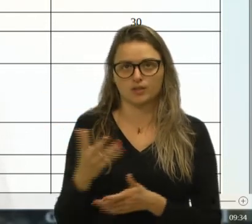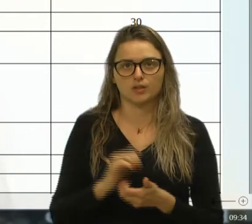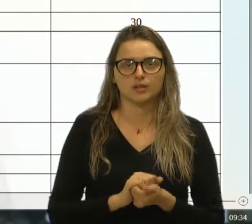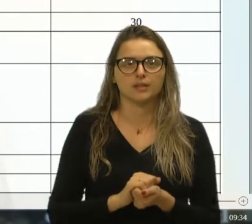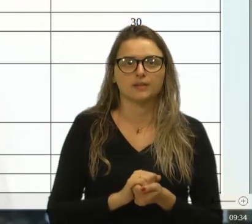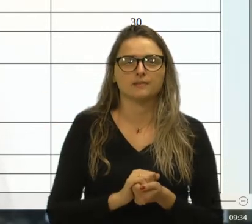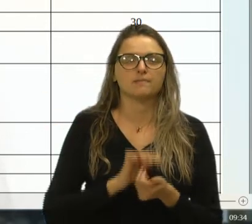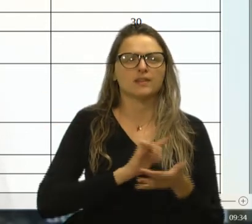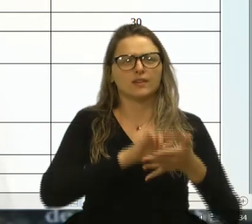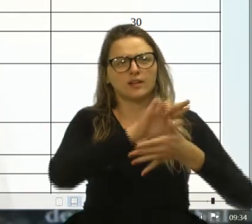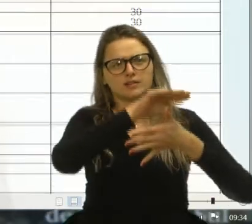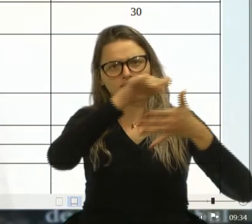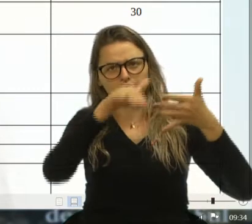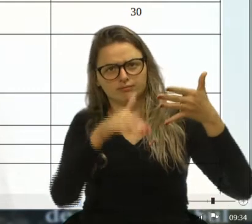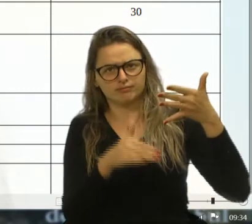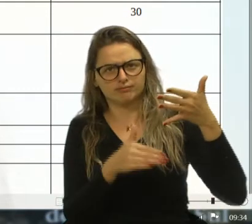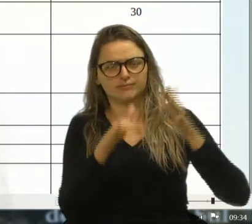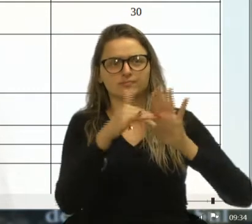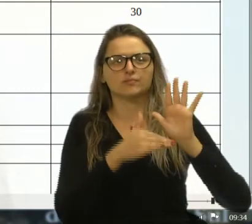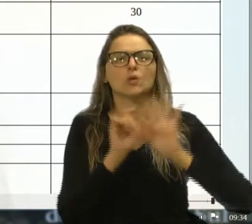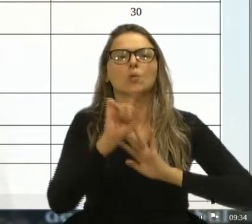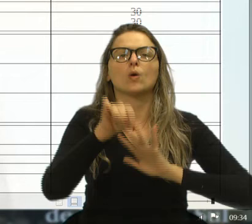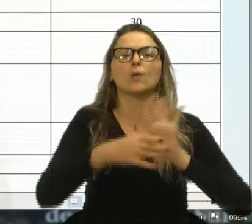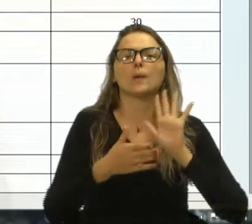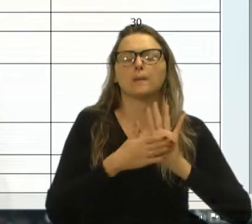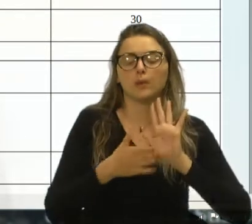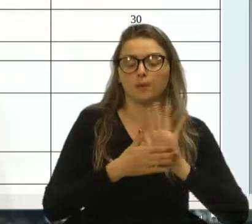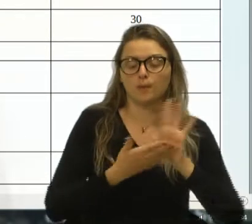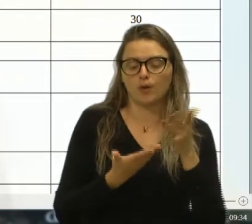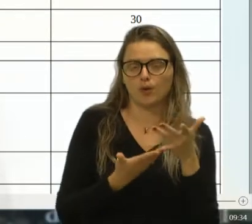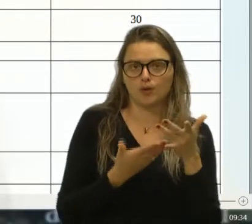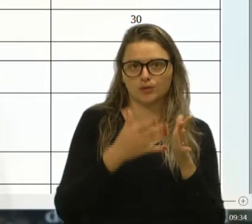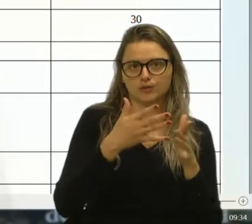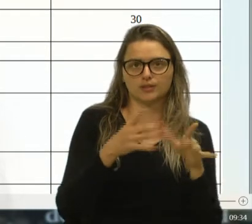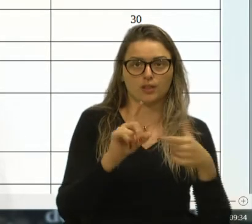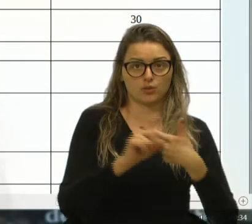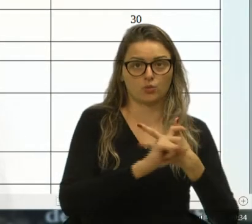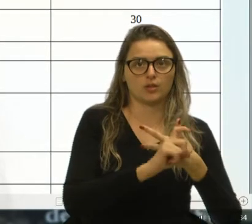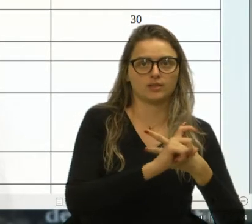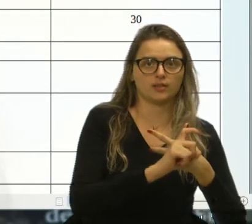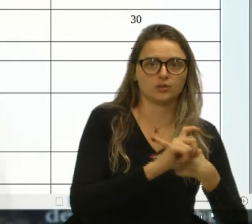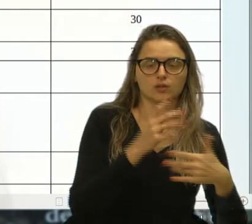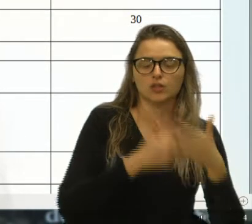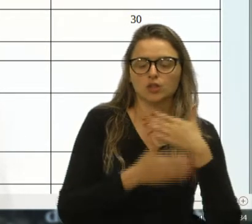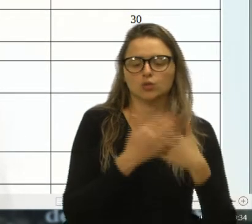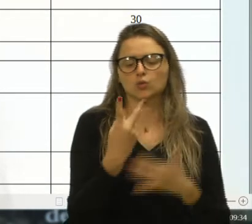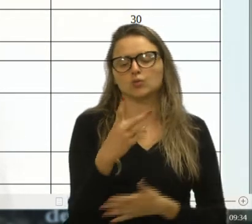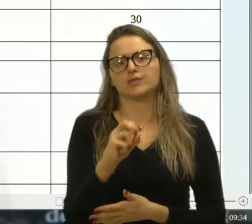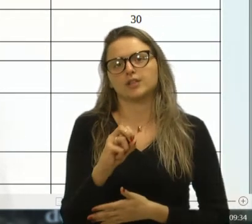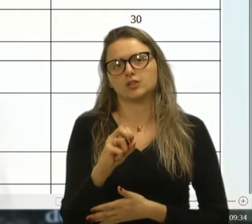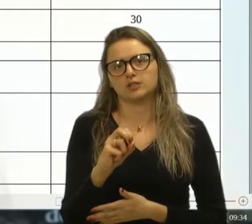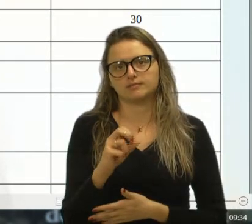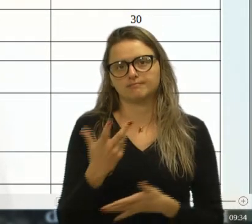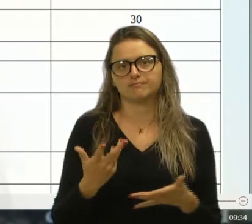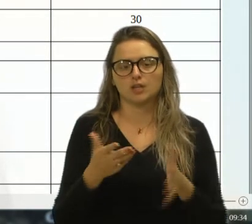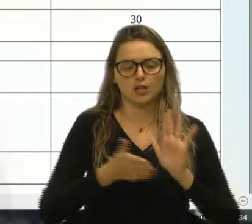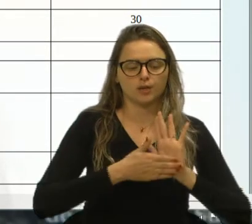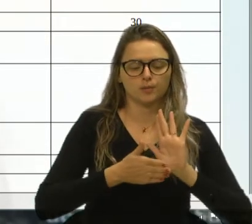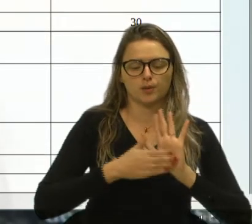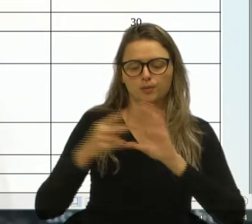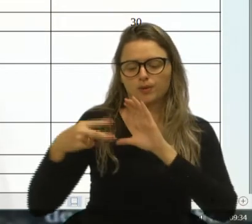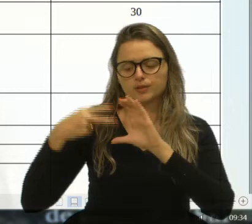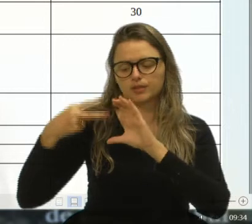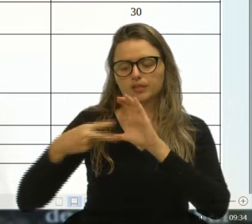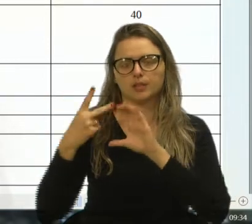tá? E vai seguindo. Qual a proposta do Executivo? Reduzir tudo para 20, né? Proposta da Câmara, um